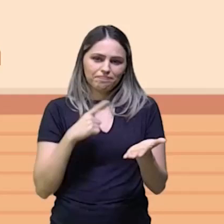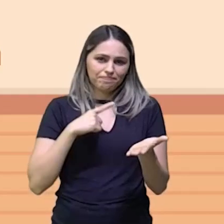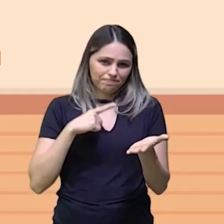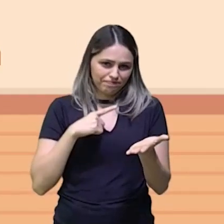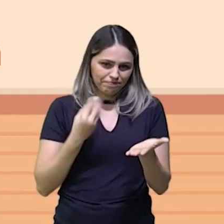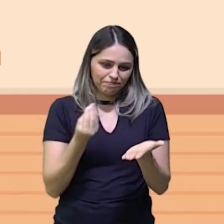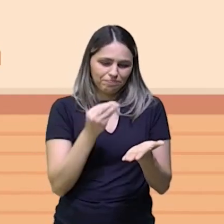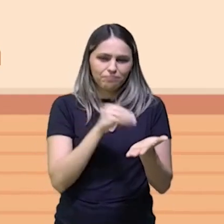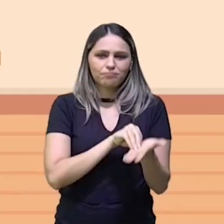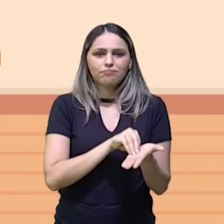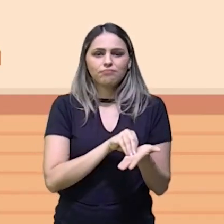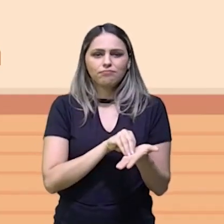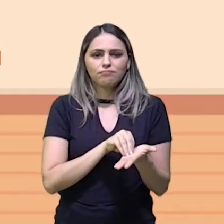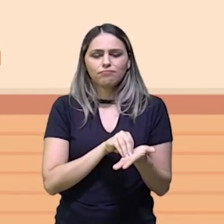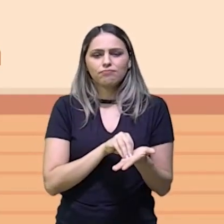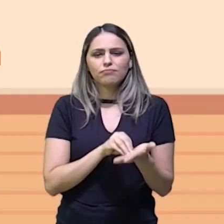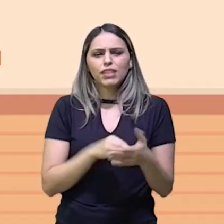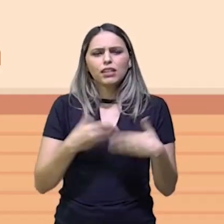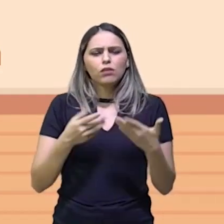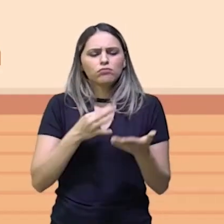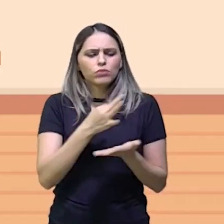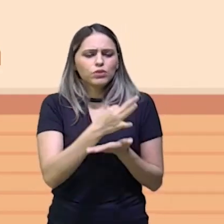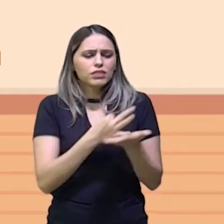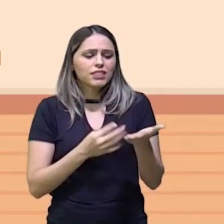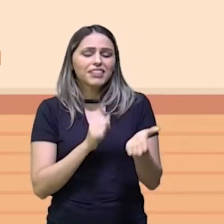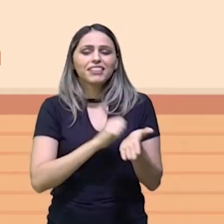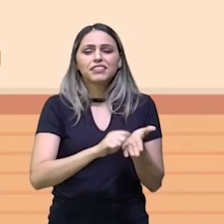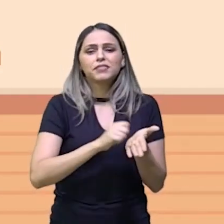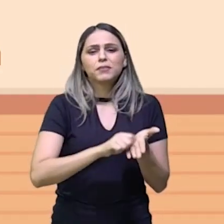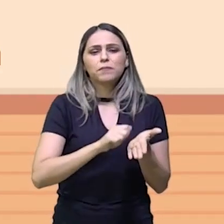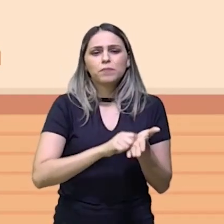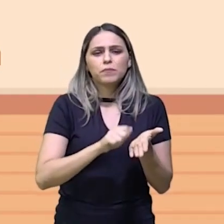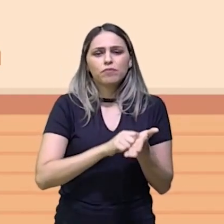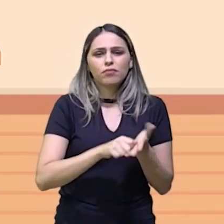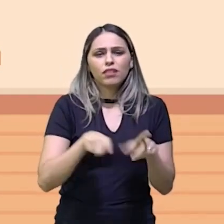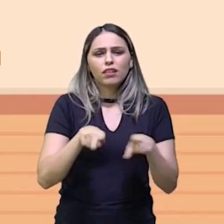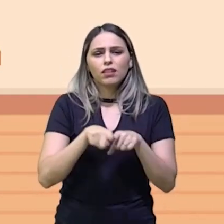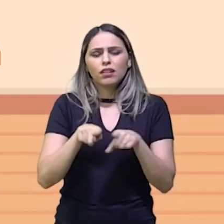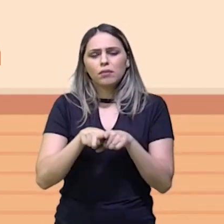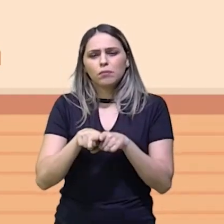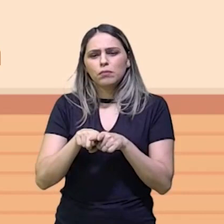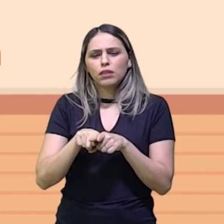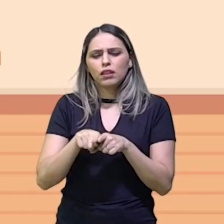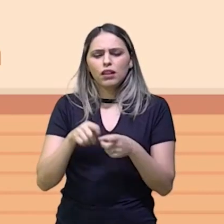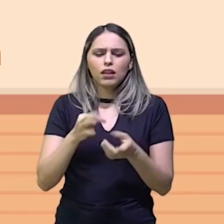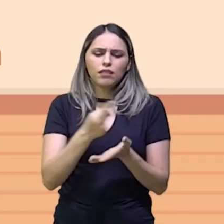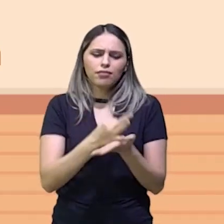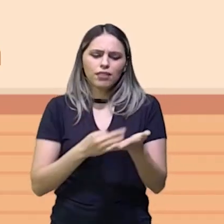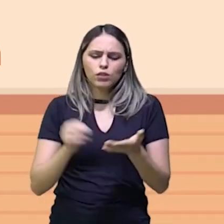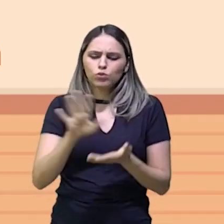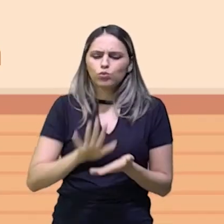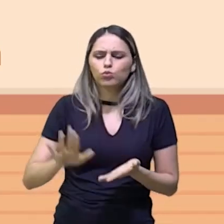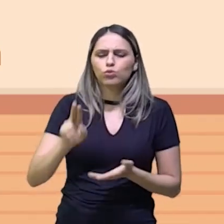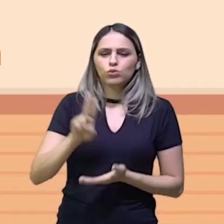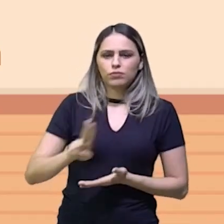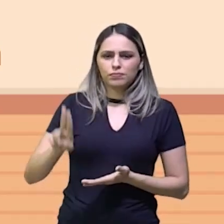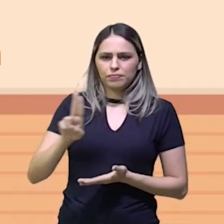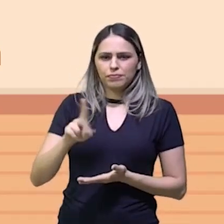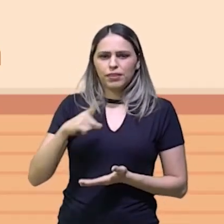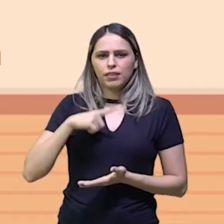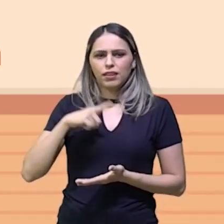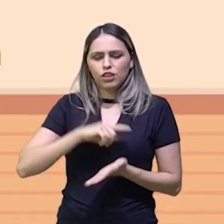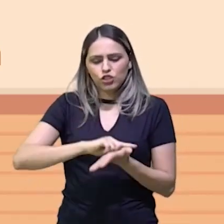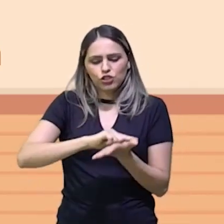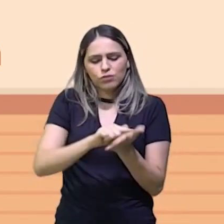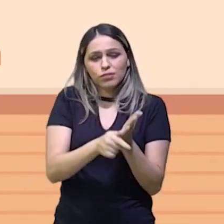com os textos escritos e os textos através de imagens, nós temos um